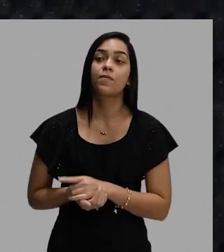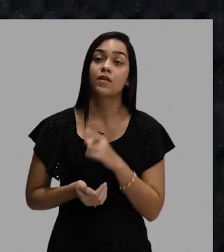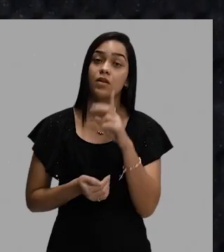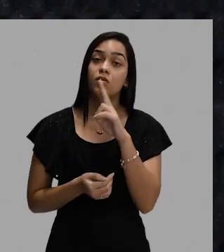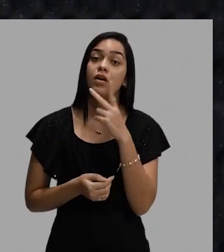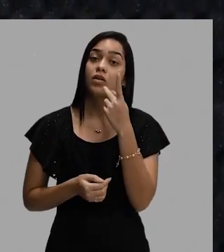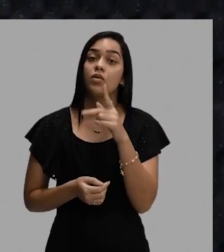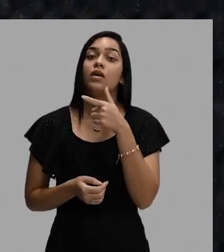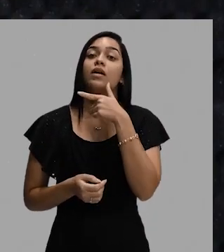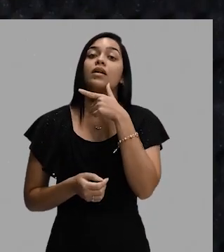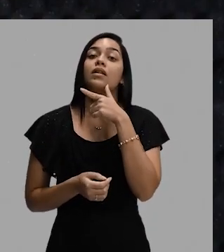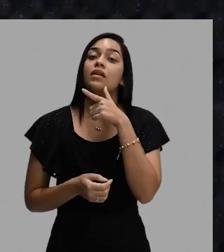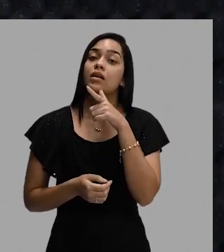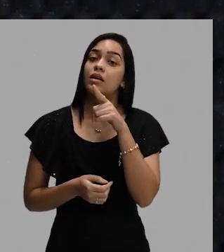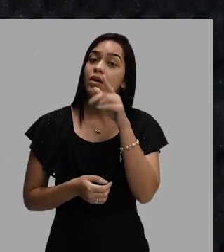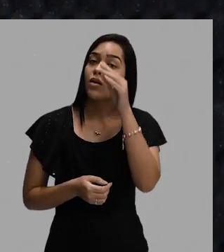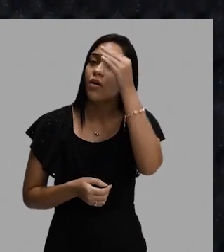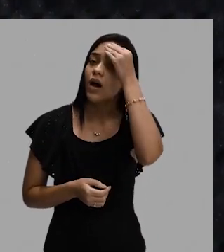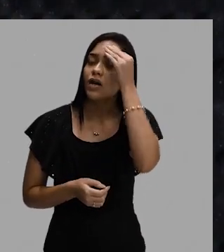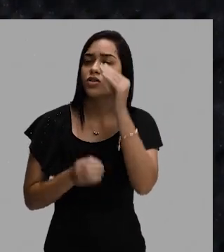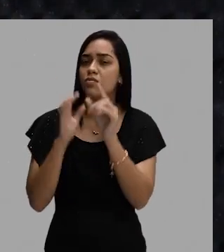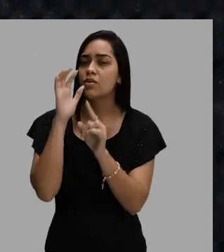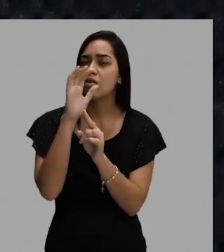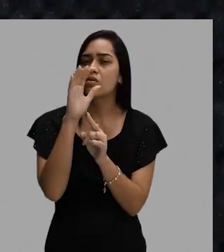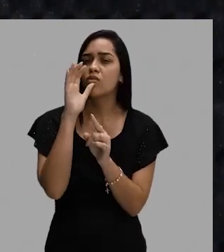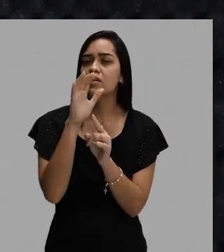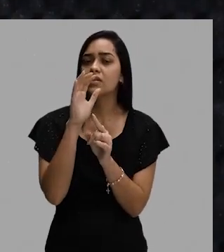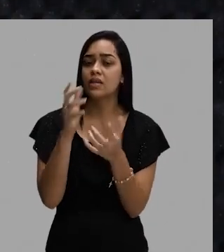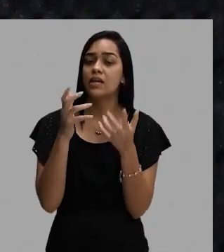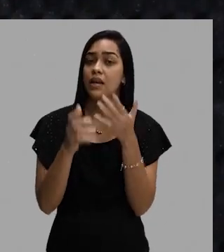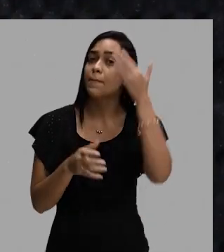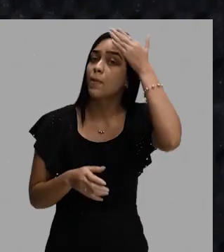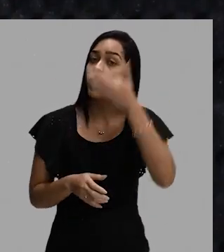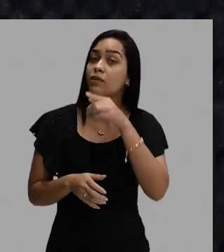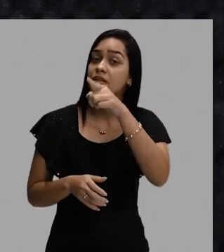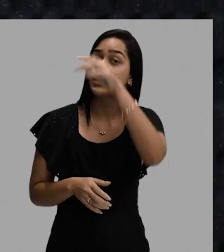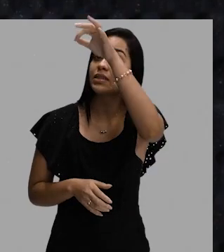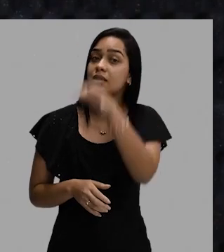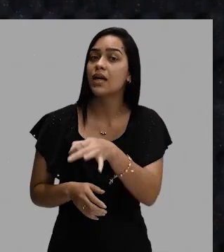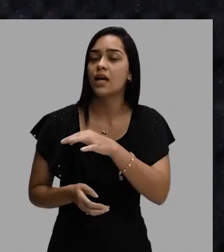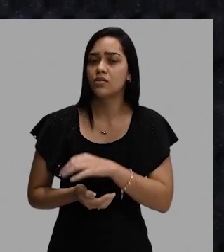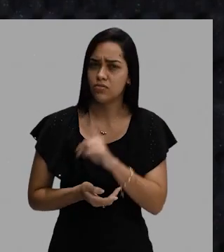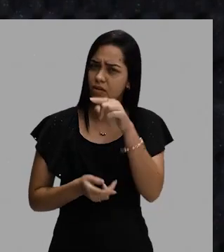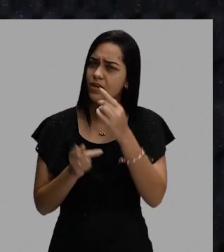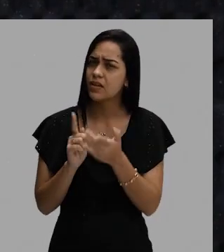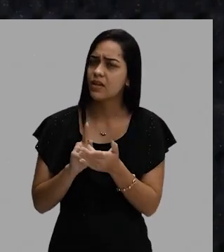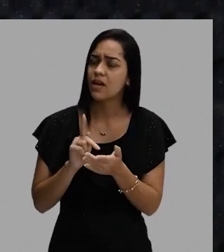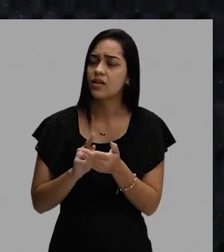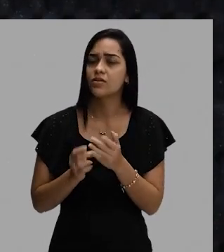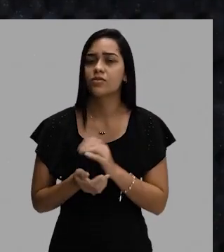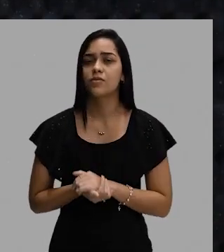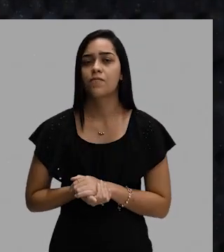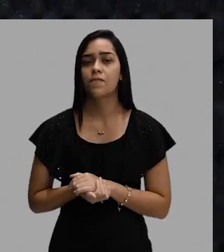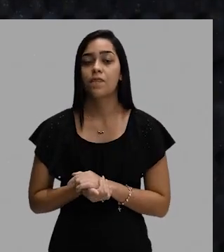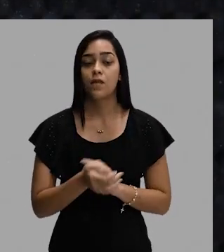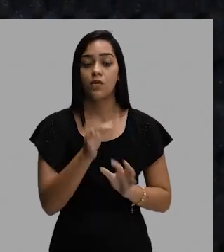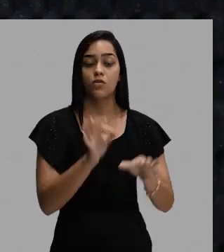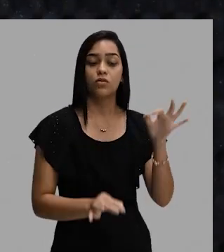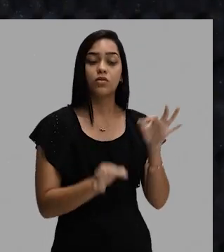a linguagem para convencer. Você tenta provar que você está certo. Não é assim? Num